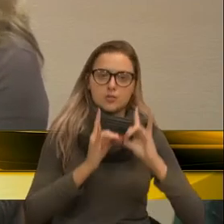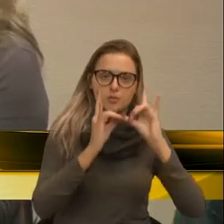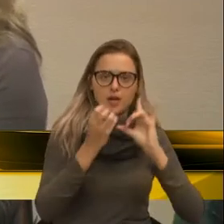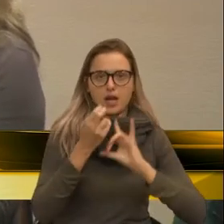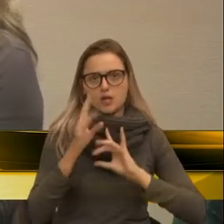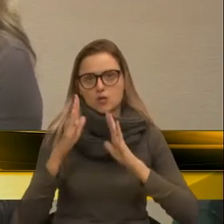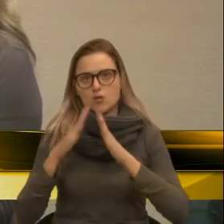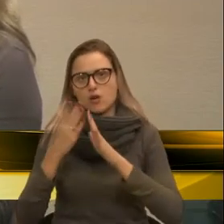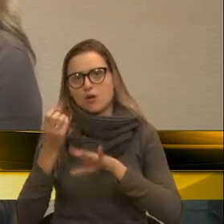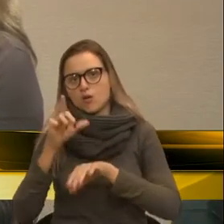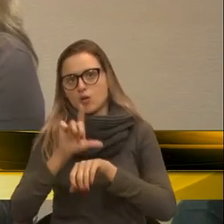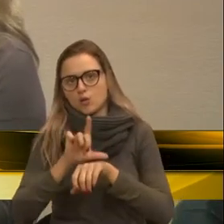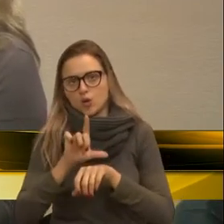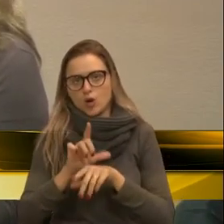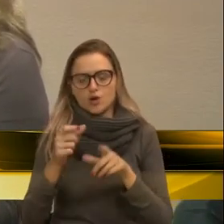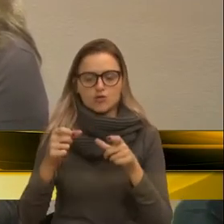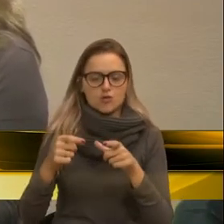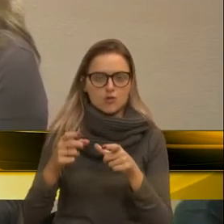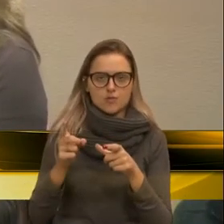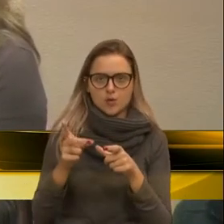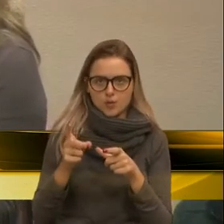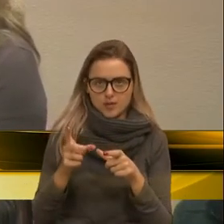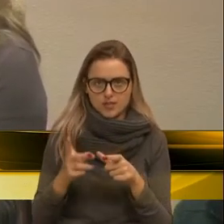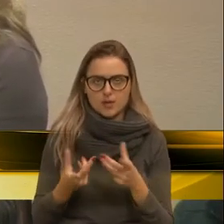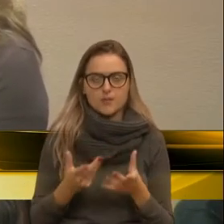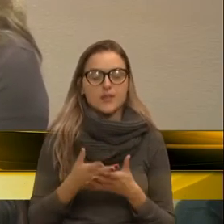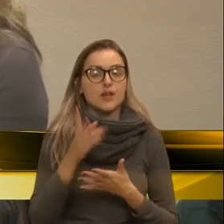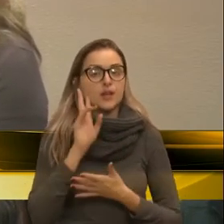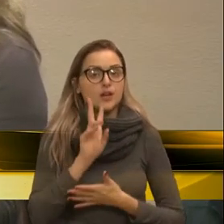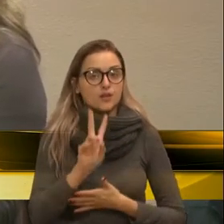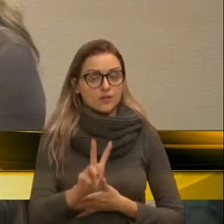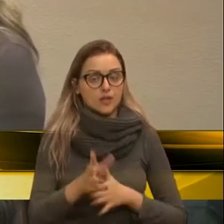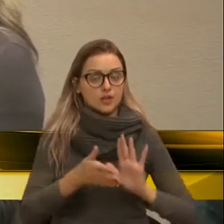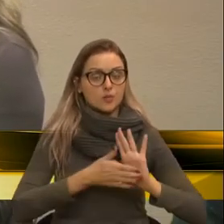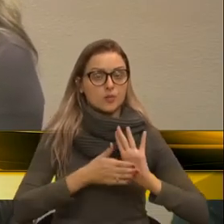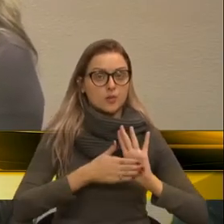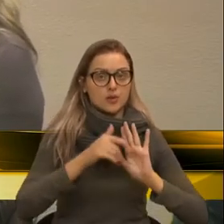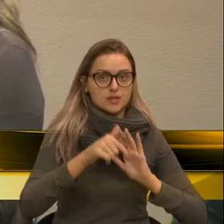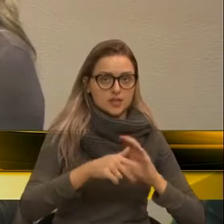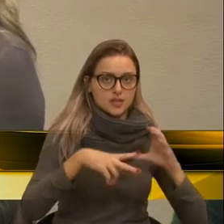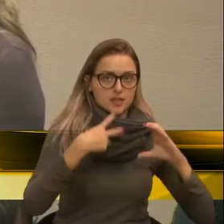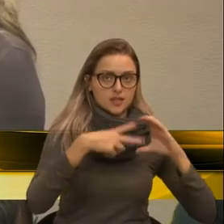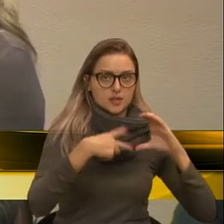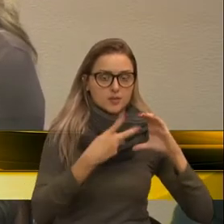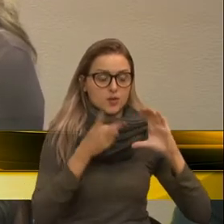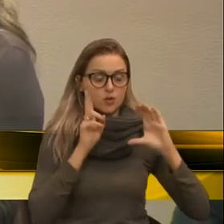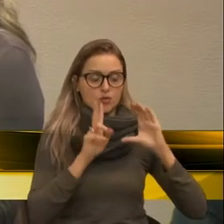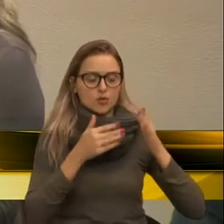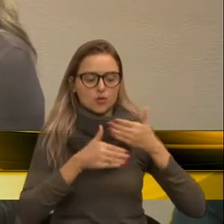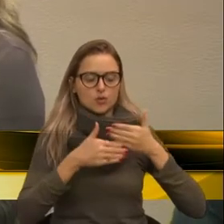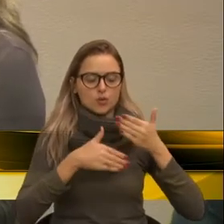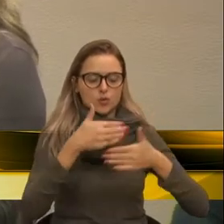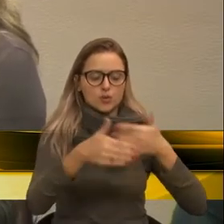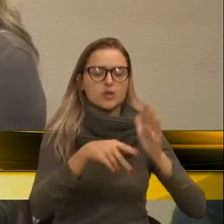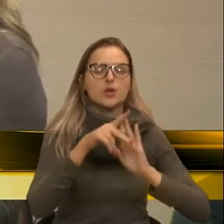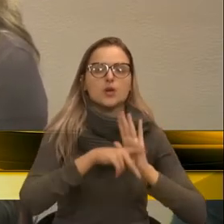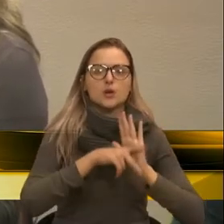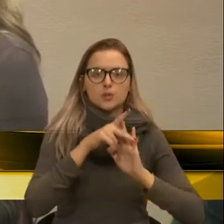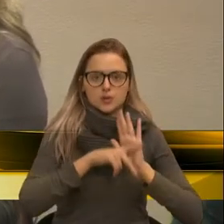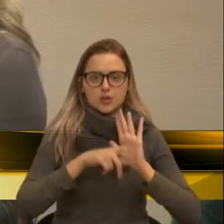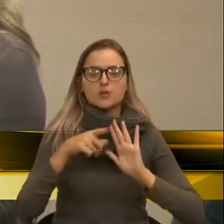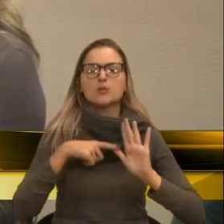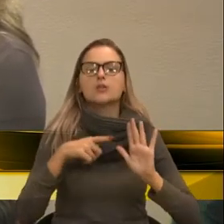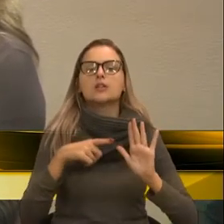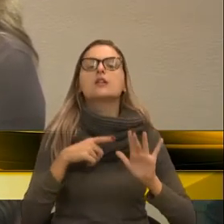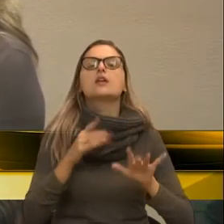Cabe registrar que, ao ser analisada a matéria por esta Casa, durante sua tramitação, o projeto recebeu